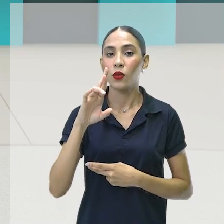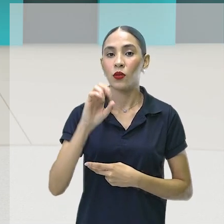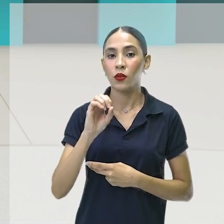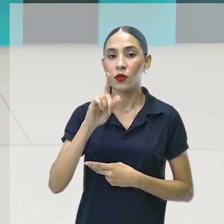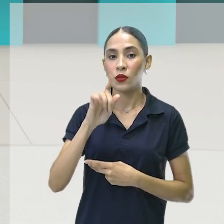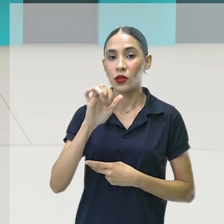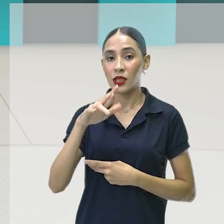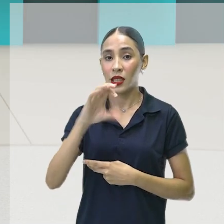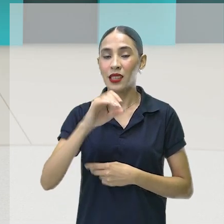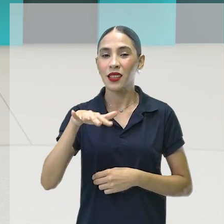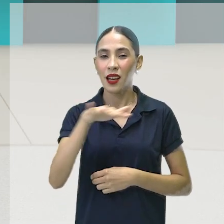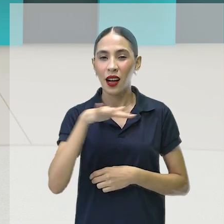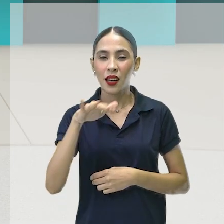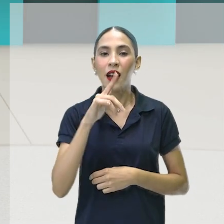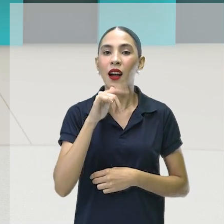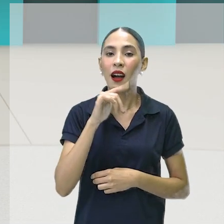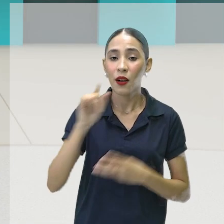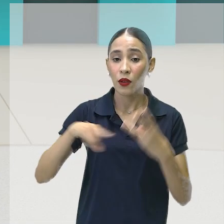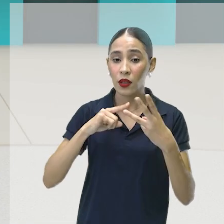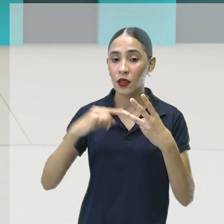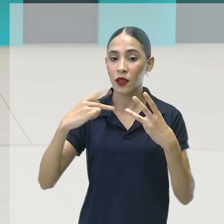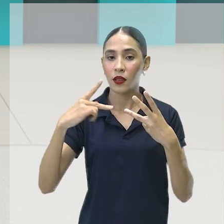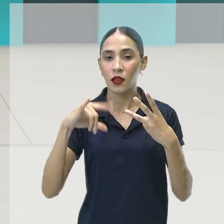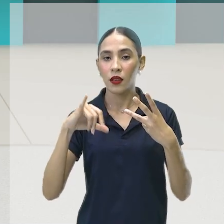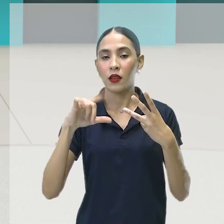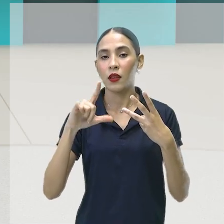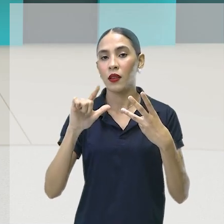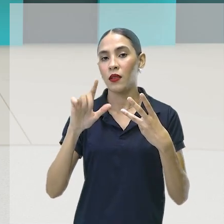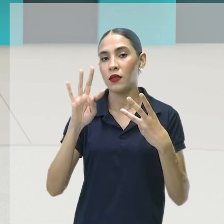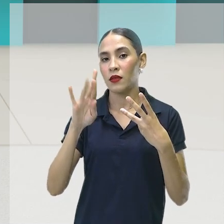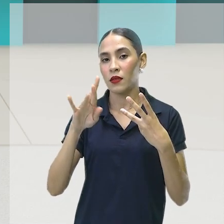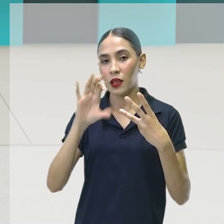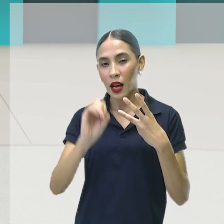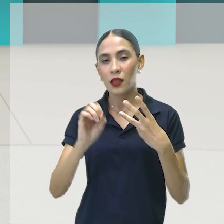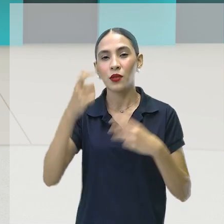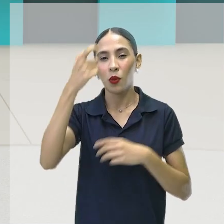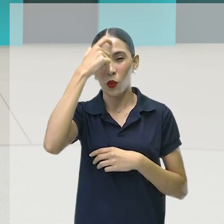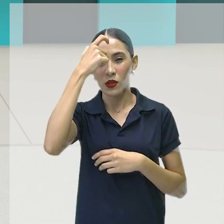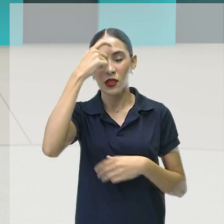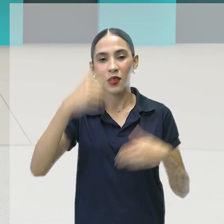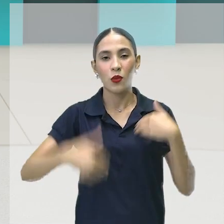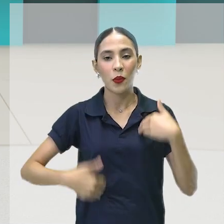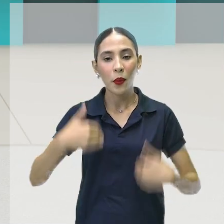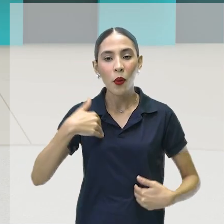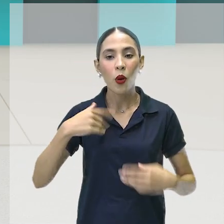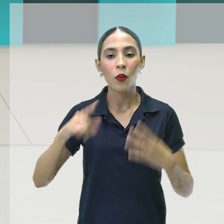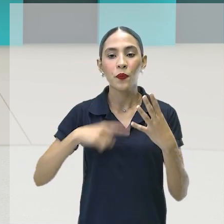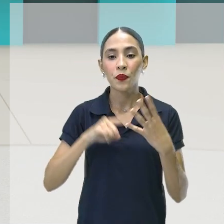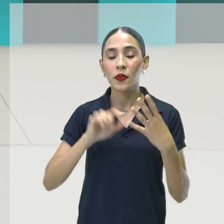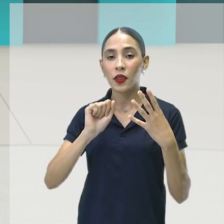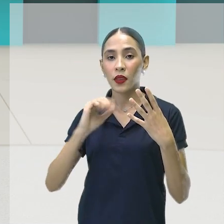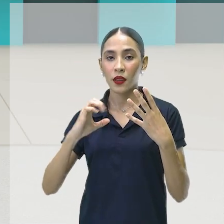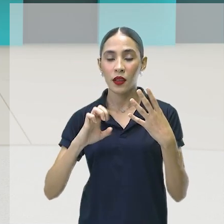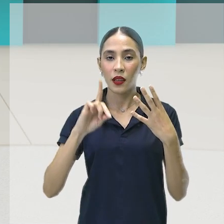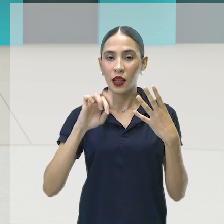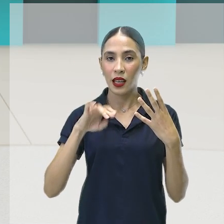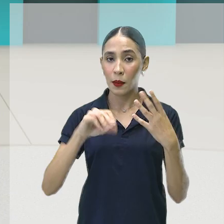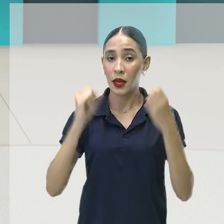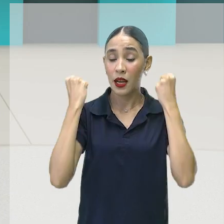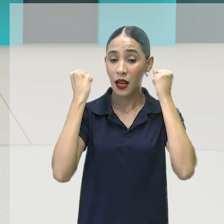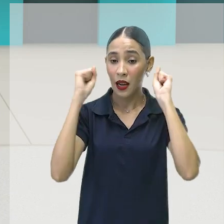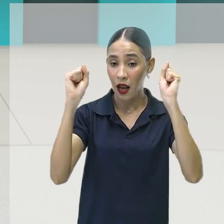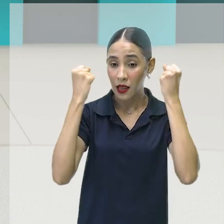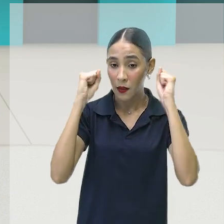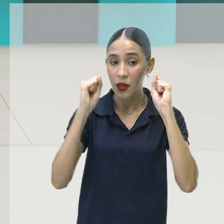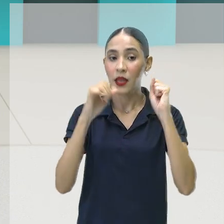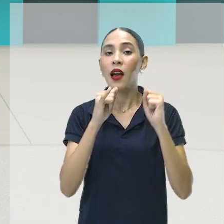meio aquático. O Pilates, que é uma ginástica de conscientização corporal. A ginástica de academia, que